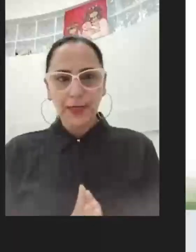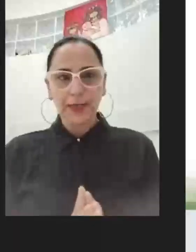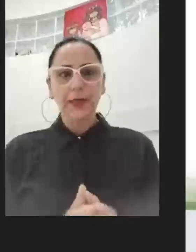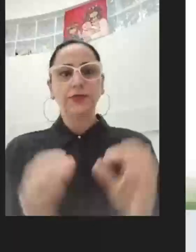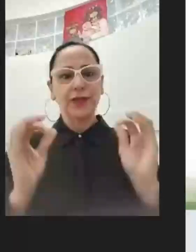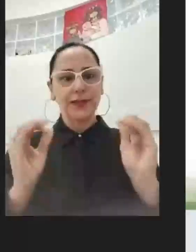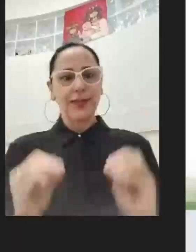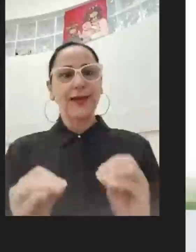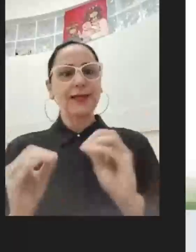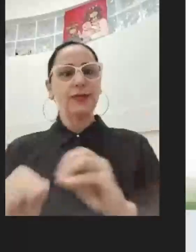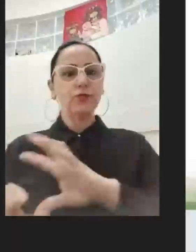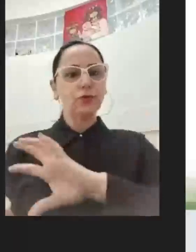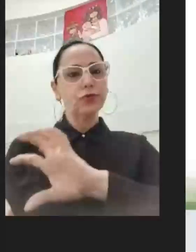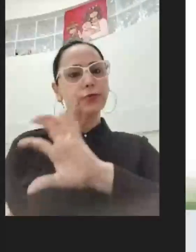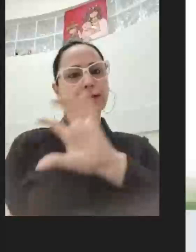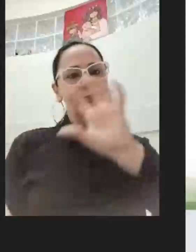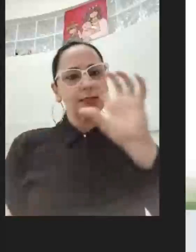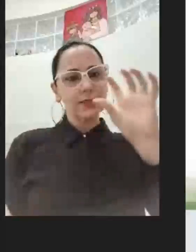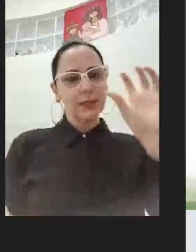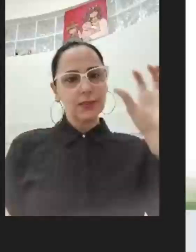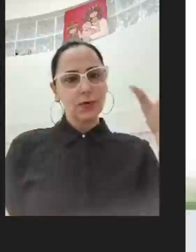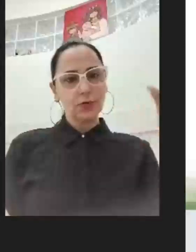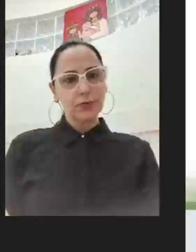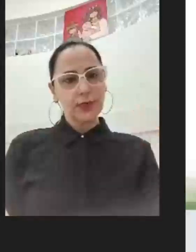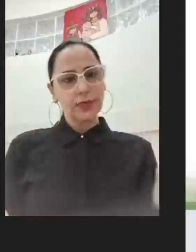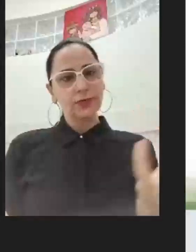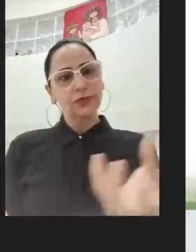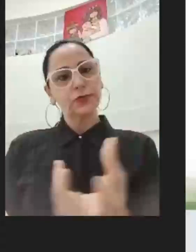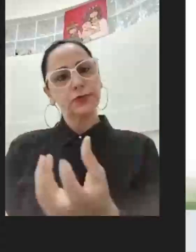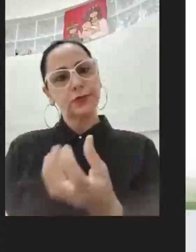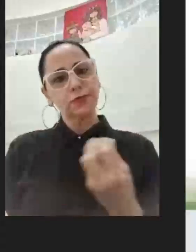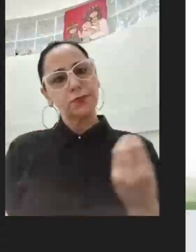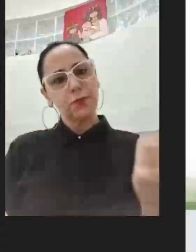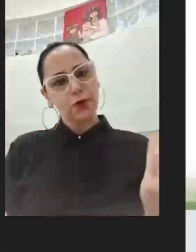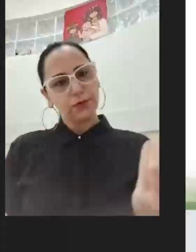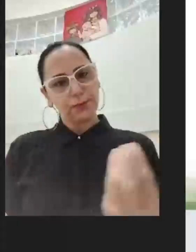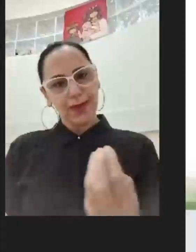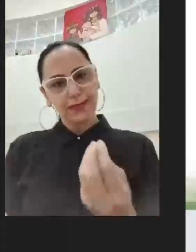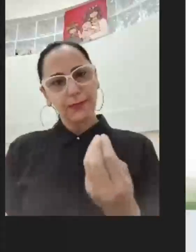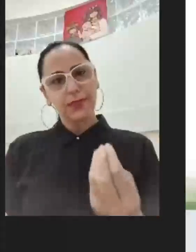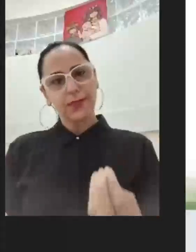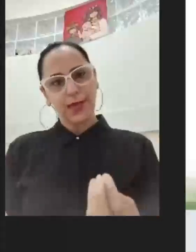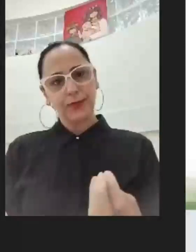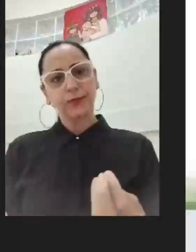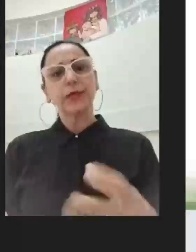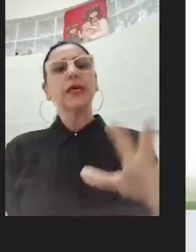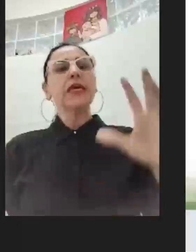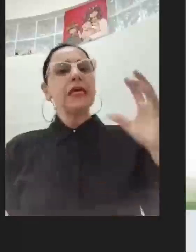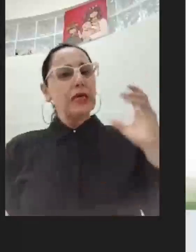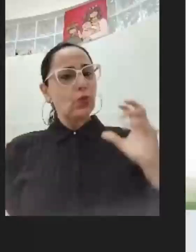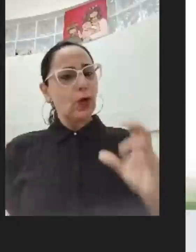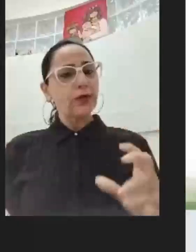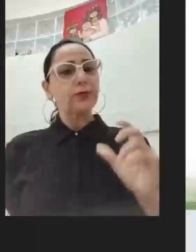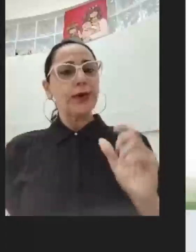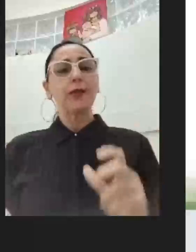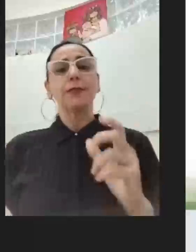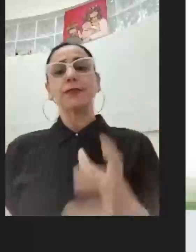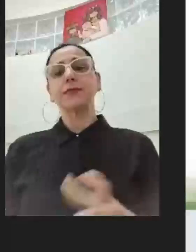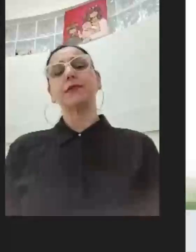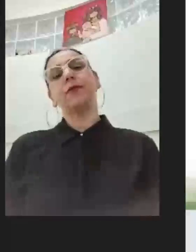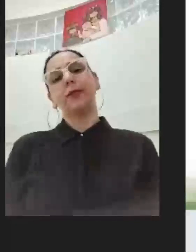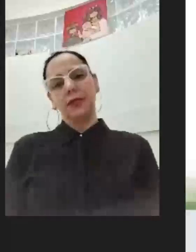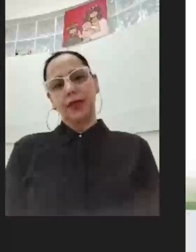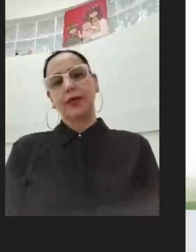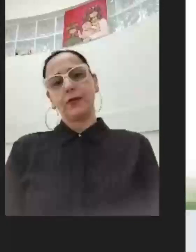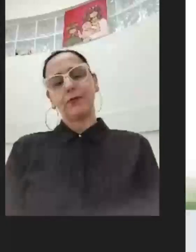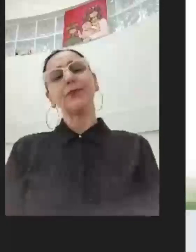quando uma mãe já está ali com todo esse contexto de um pós-parto imediato? Quando